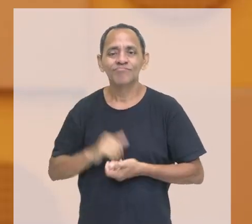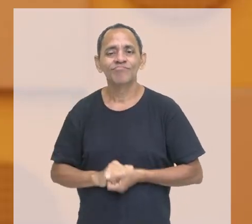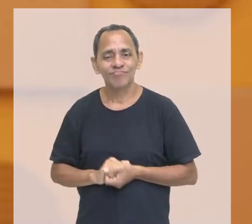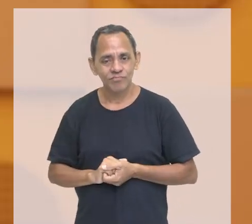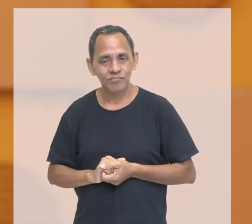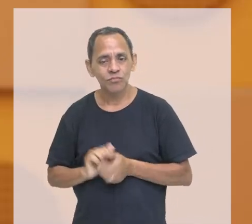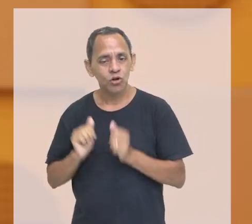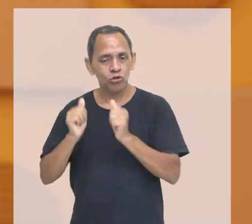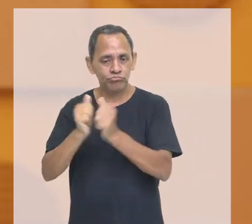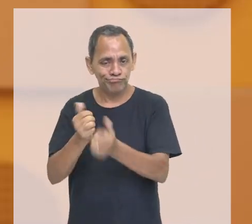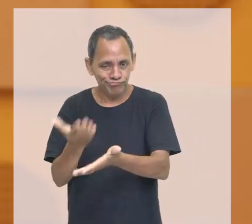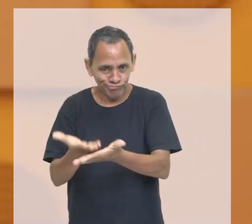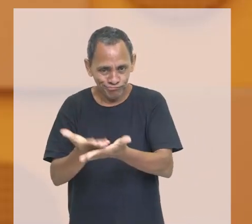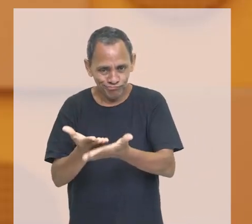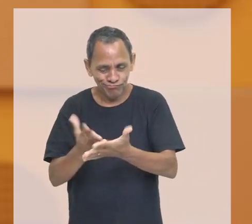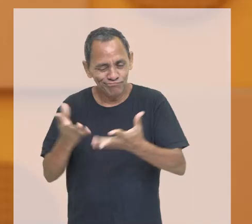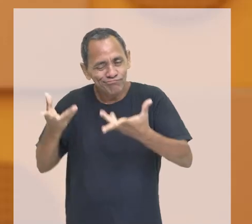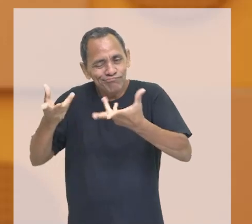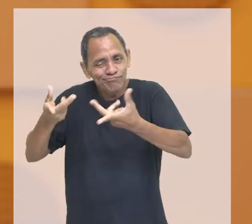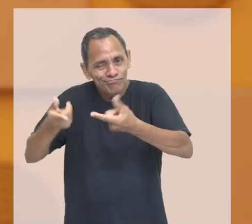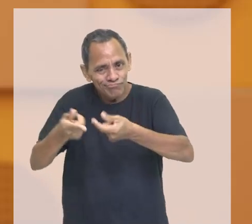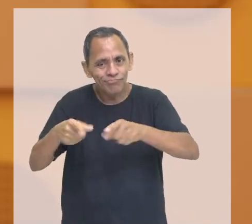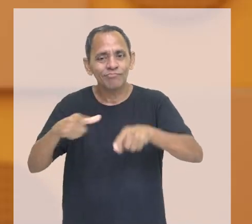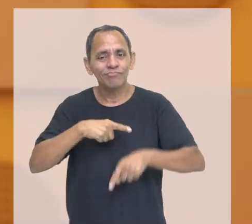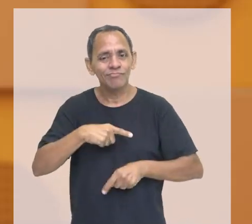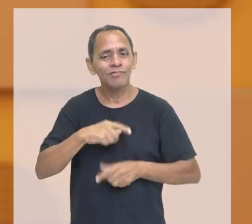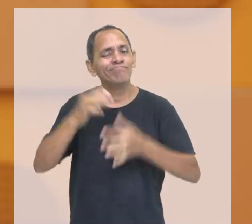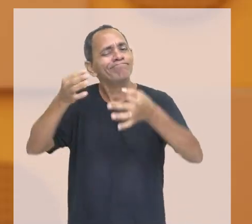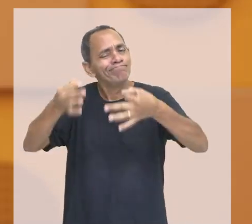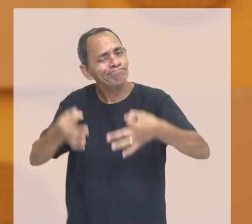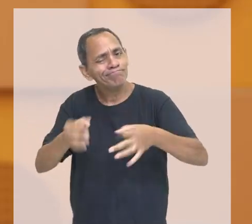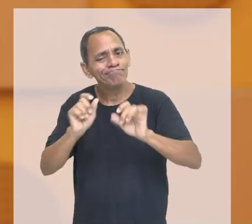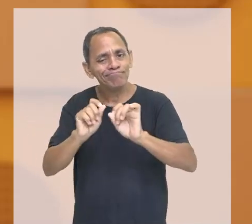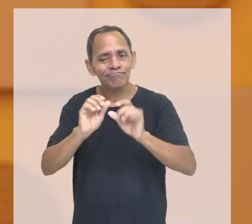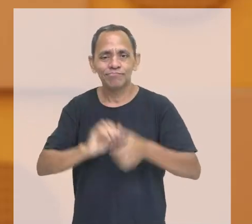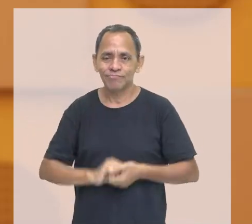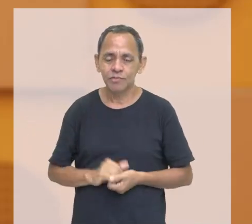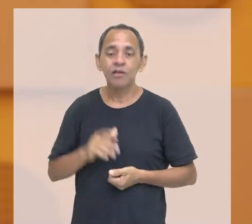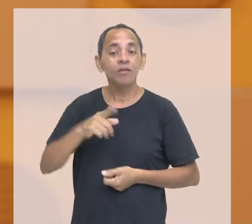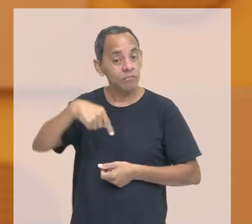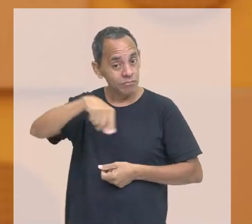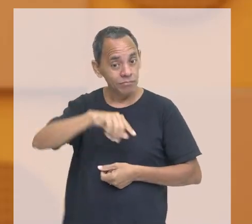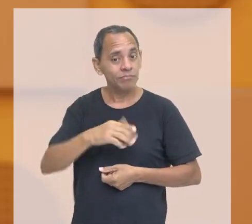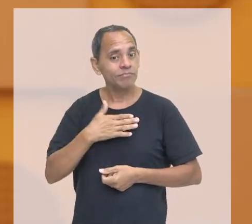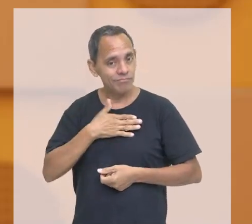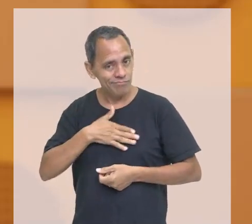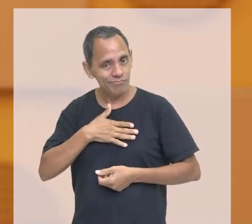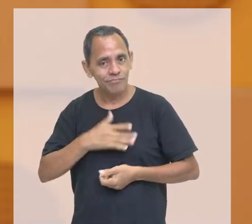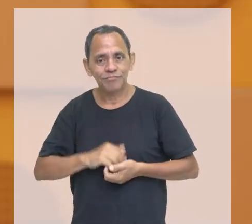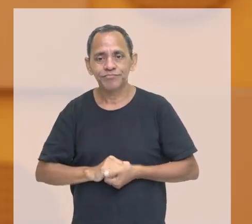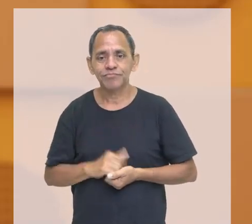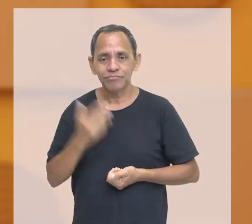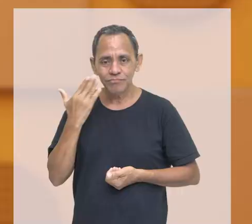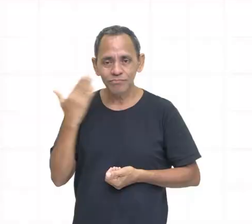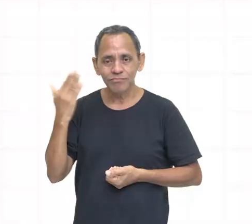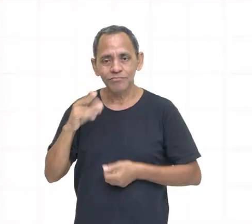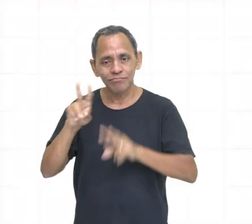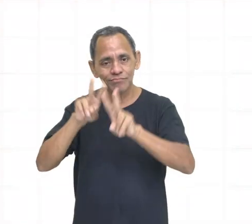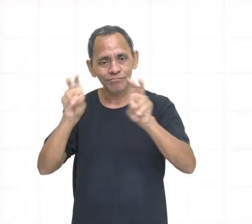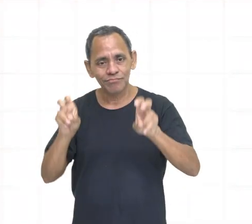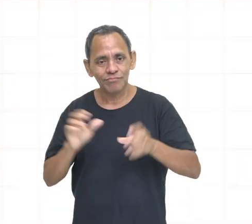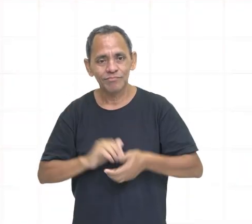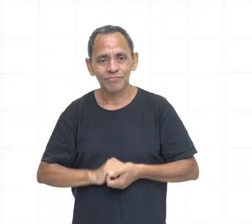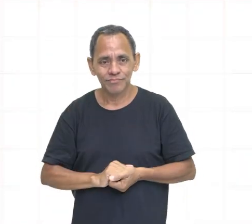professor nessa nossa aula maravilhosa que tenho certeza que vocês vão gostar muito. Então vamos a ela, ao tema de nossa aula.